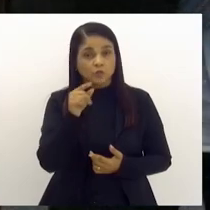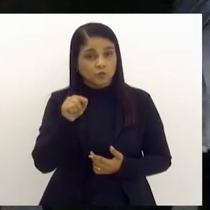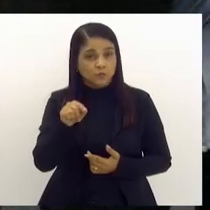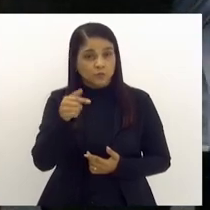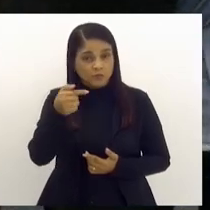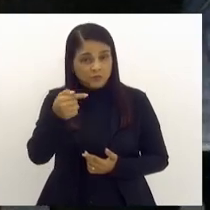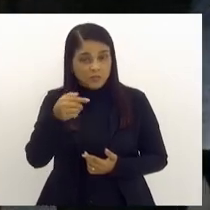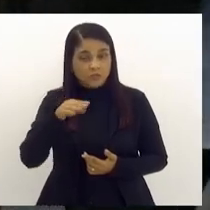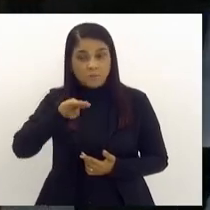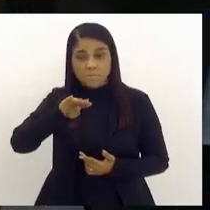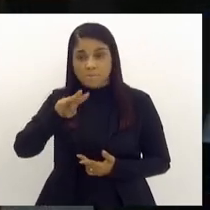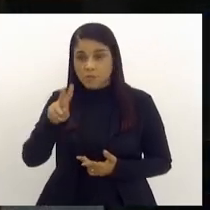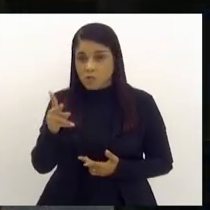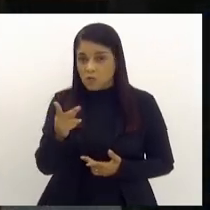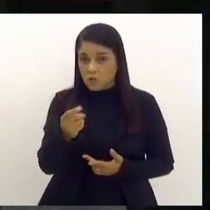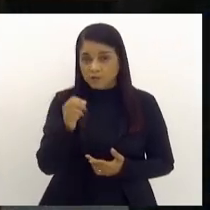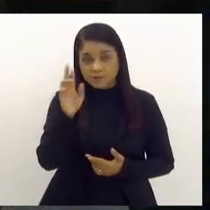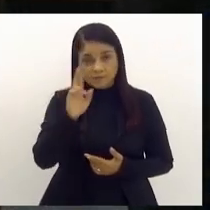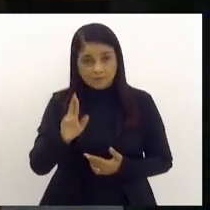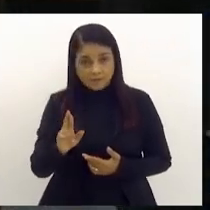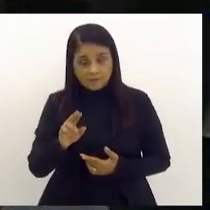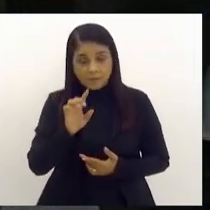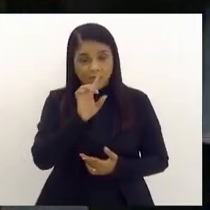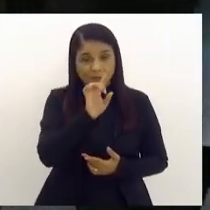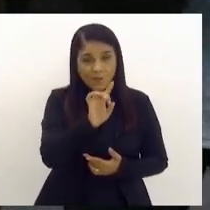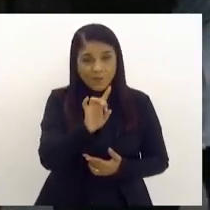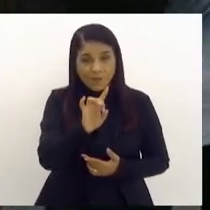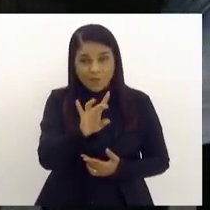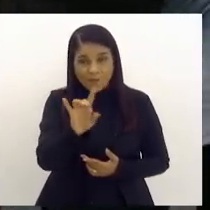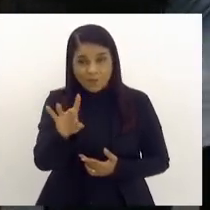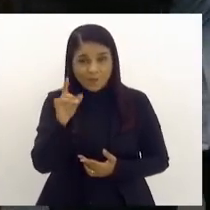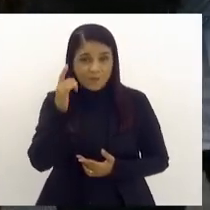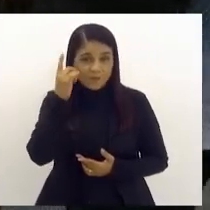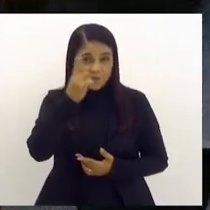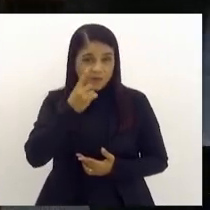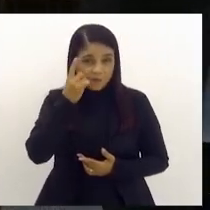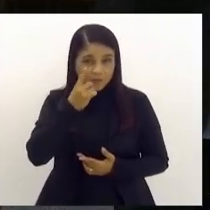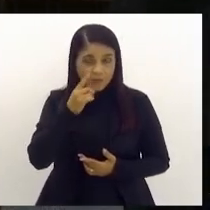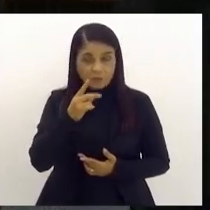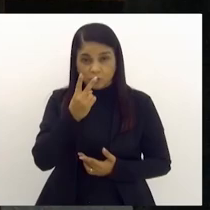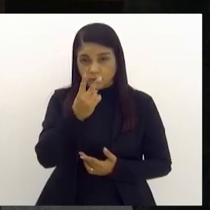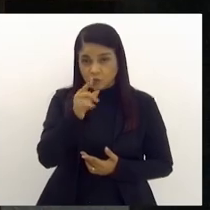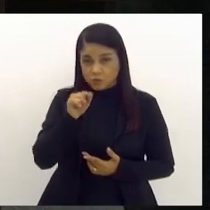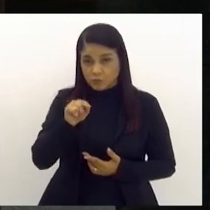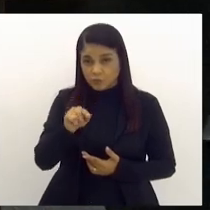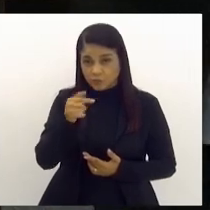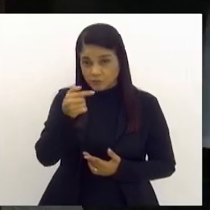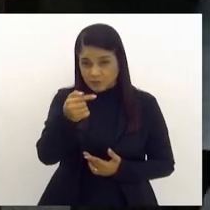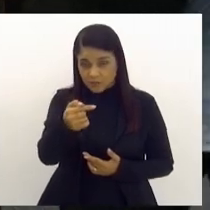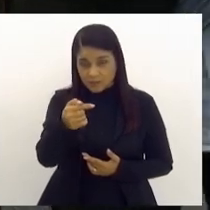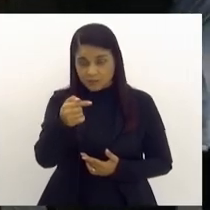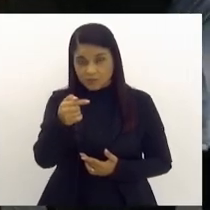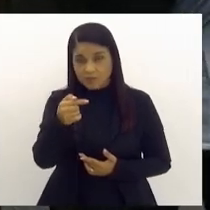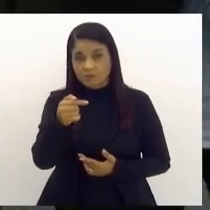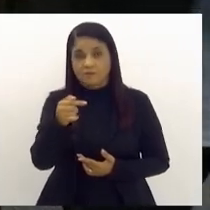milhões de reais por deputado. Dos 2,7 milhões por